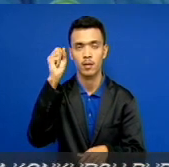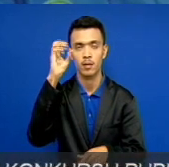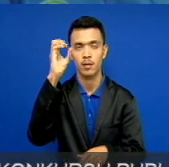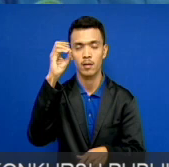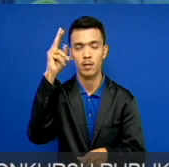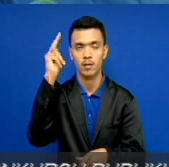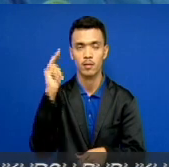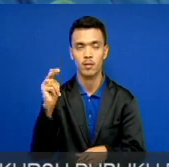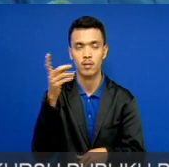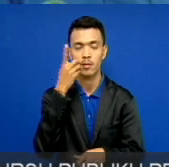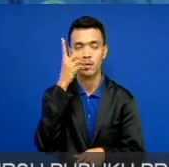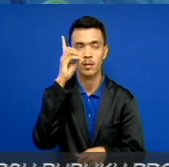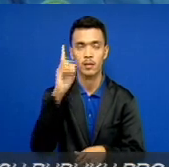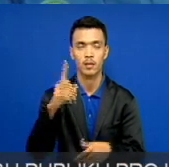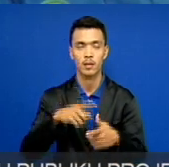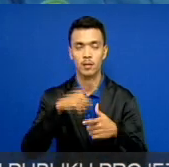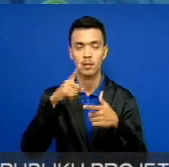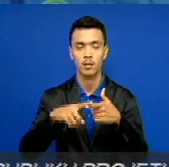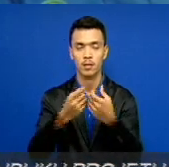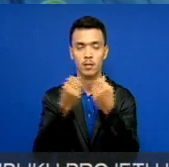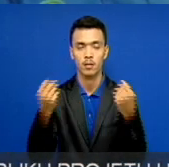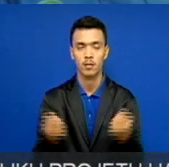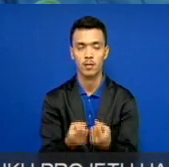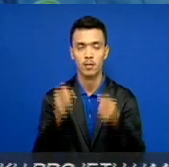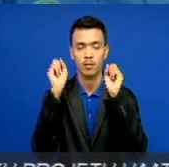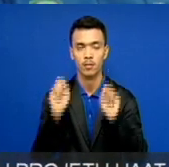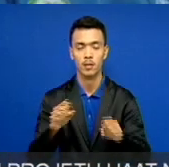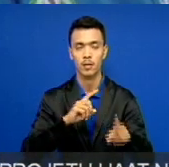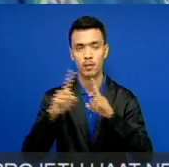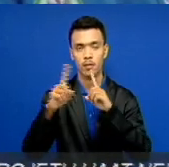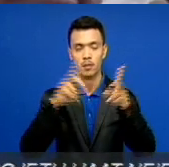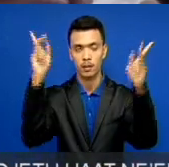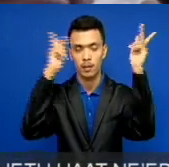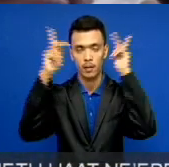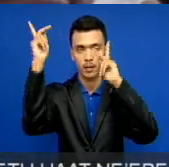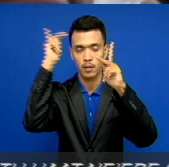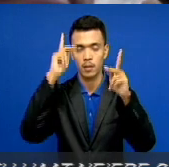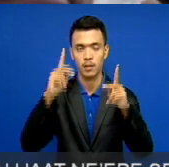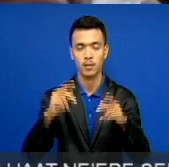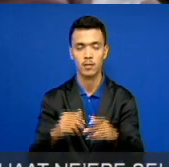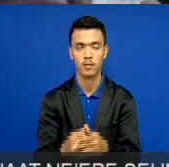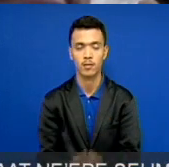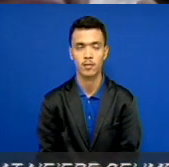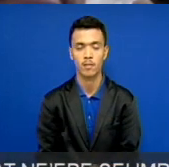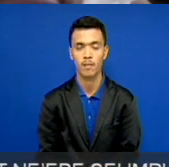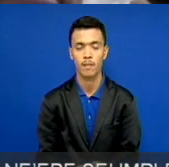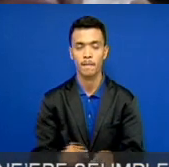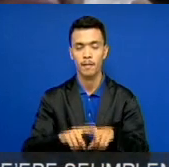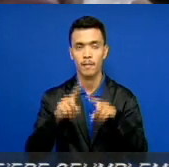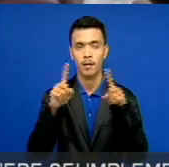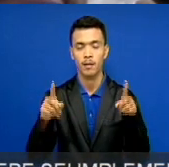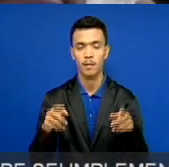Dotel Sarmento declara autoridade suku bele halo mediação ba caso ho natureza semi público, mai